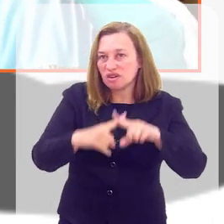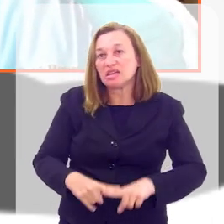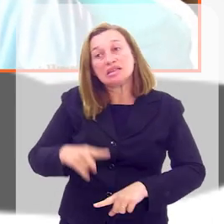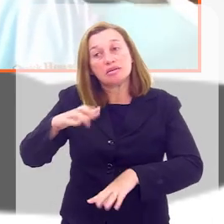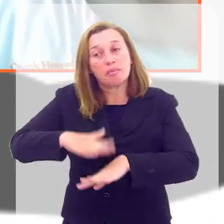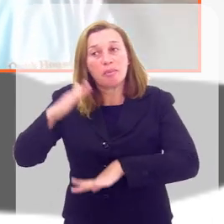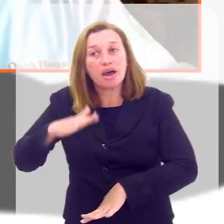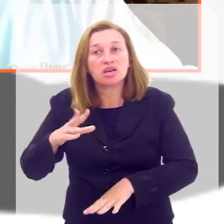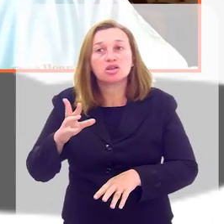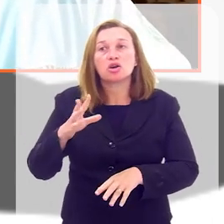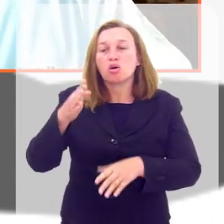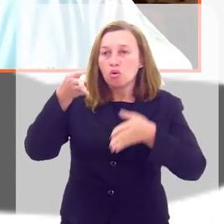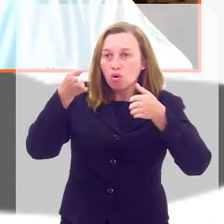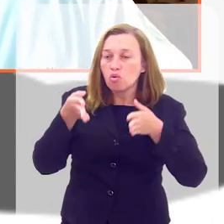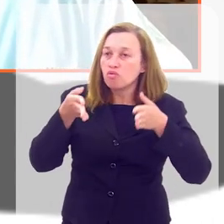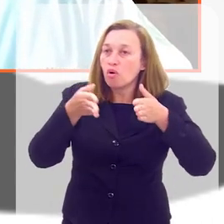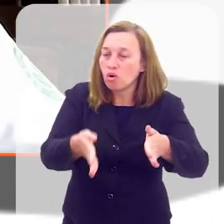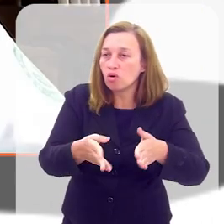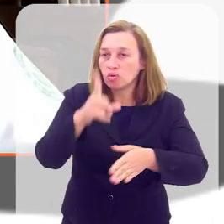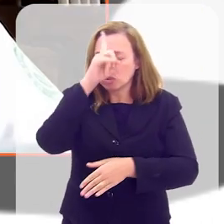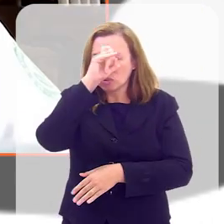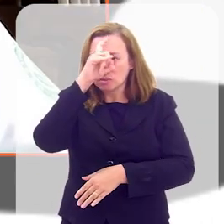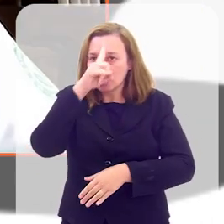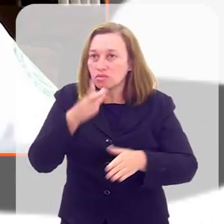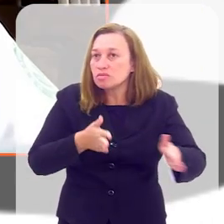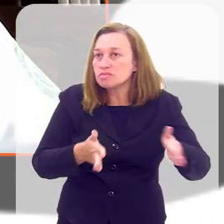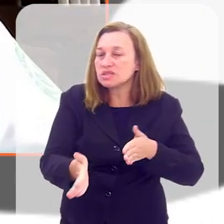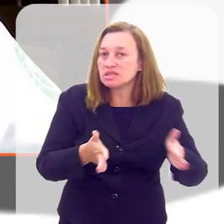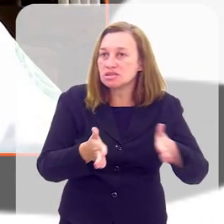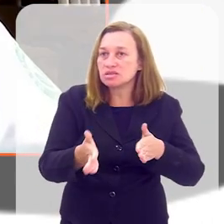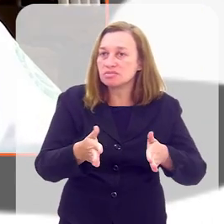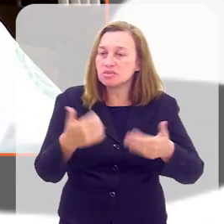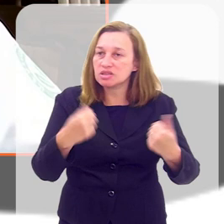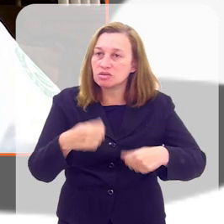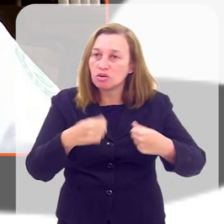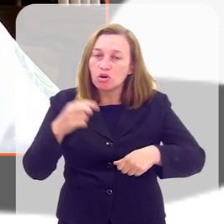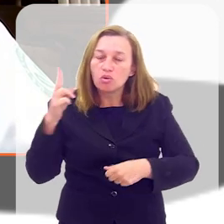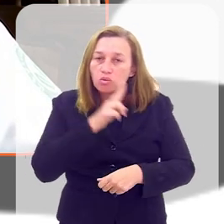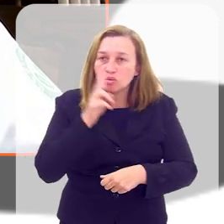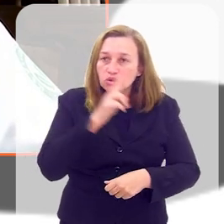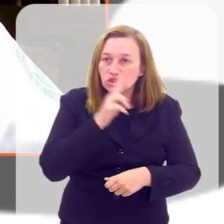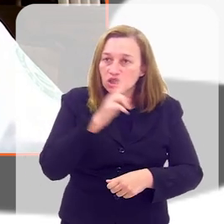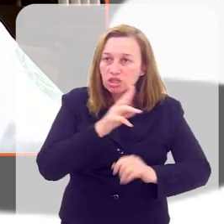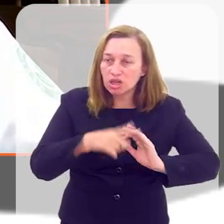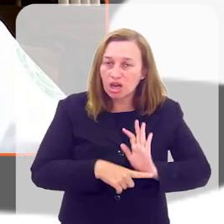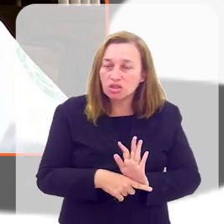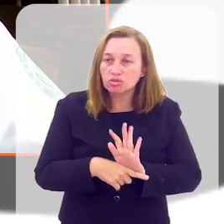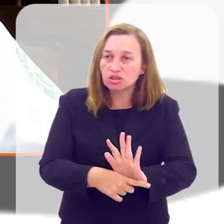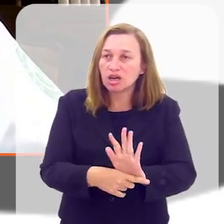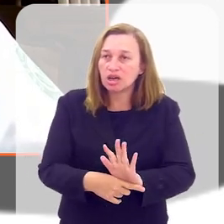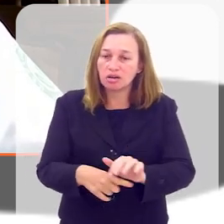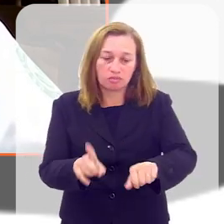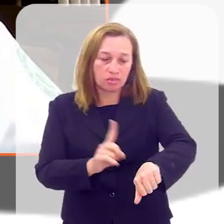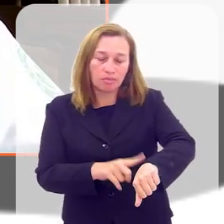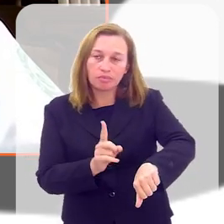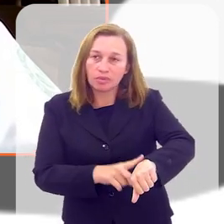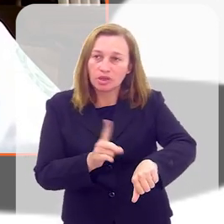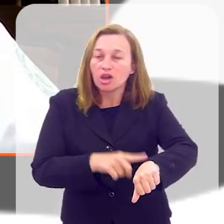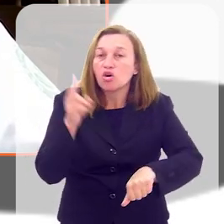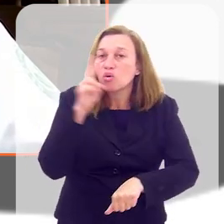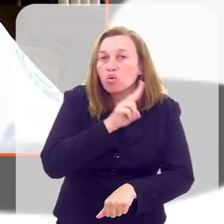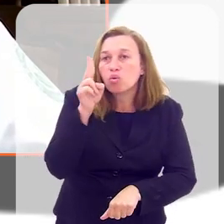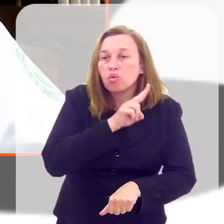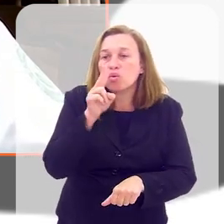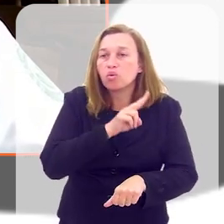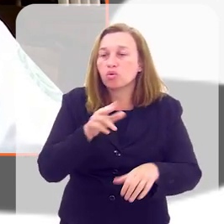mais e o hospital a gente focou no prazo que tinha que atender o vídeo na época né então era era correria mesmo